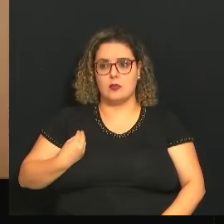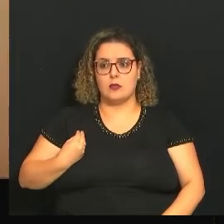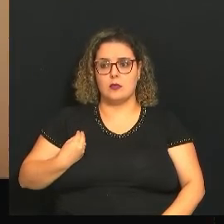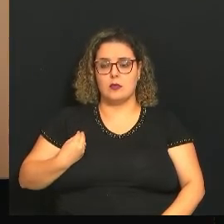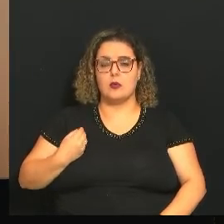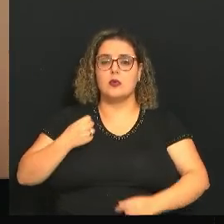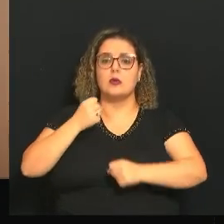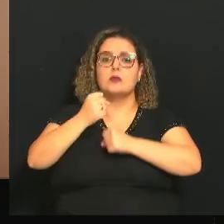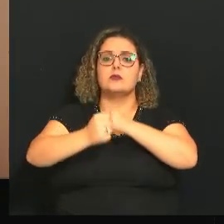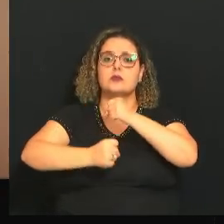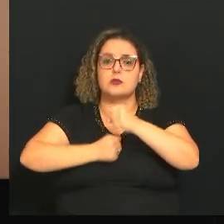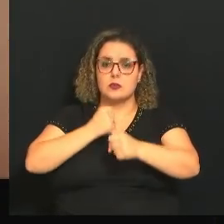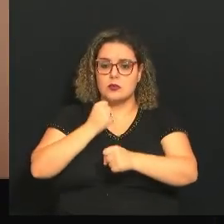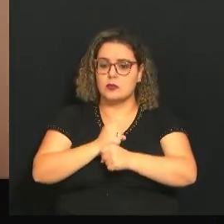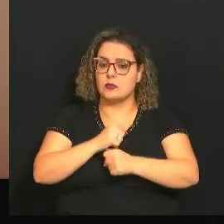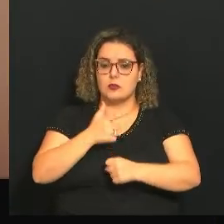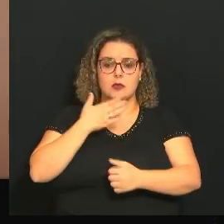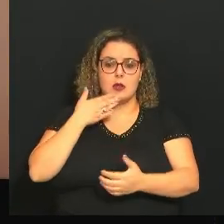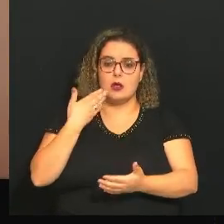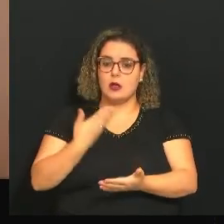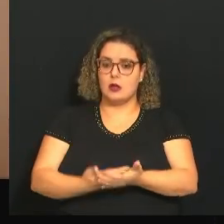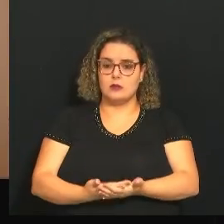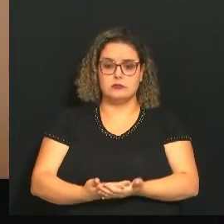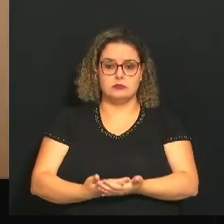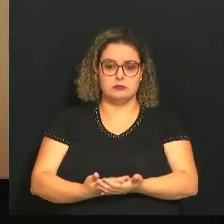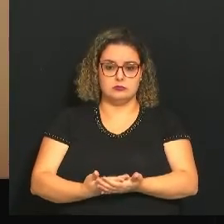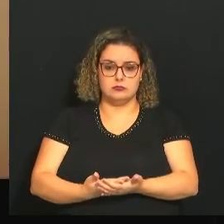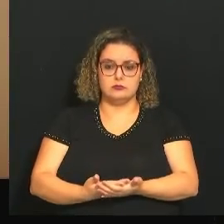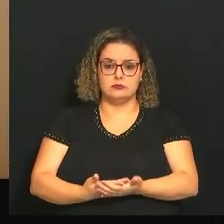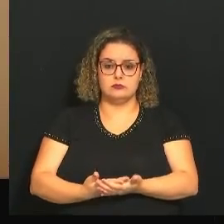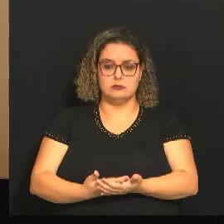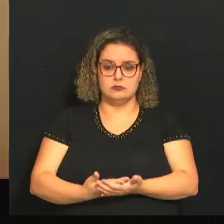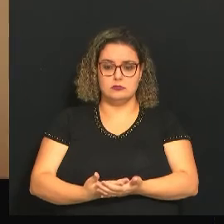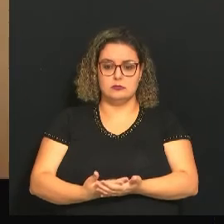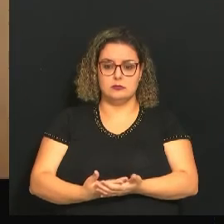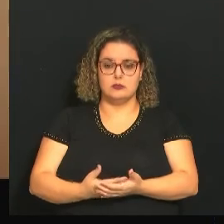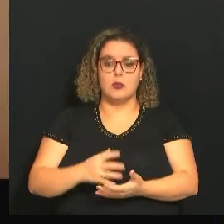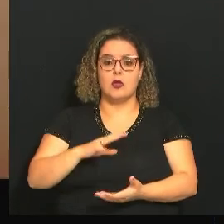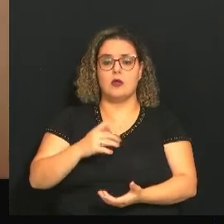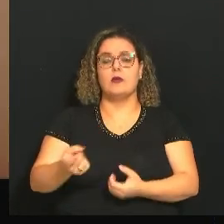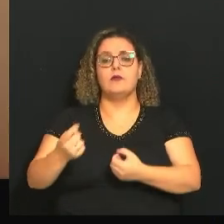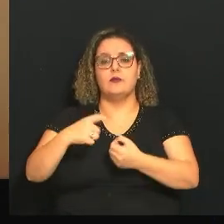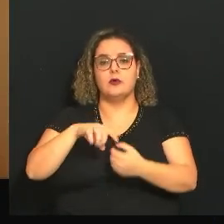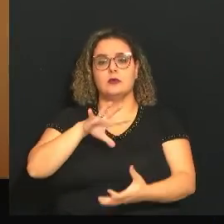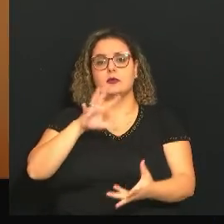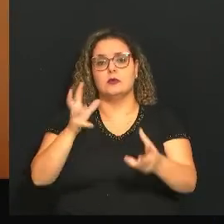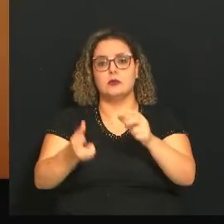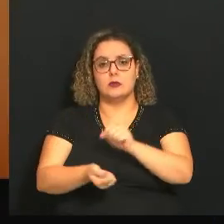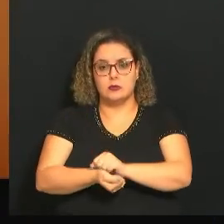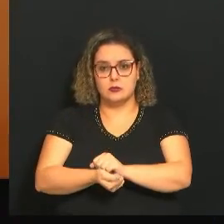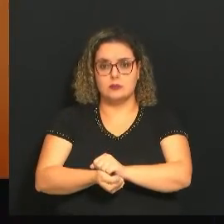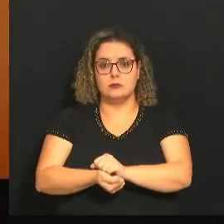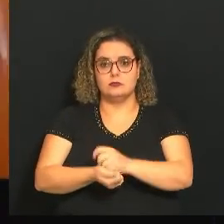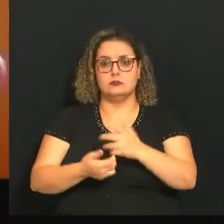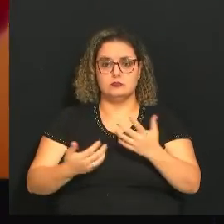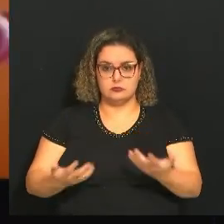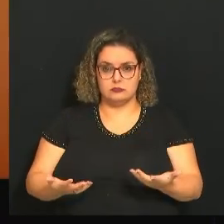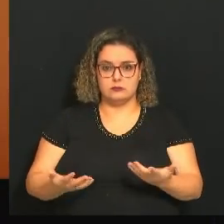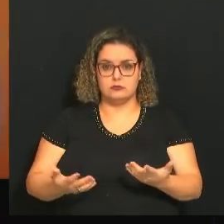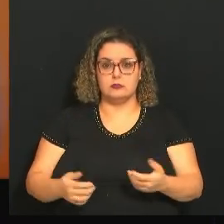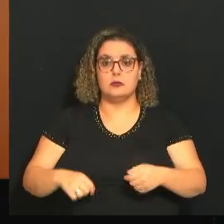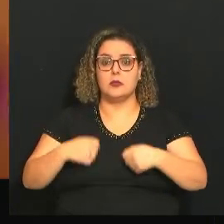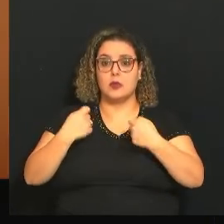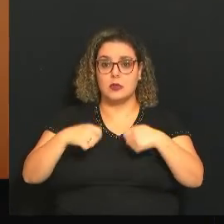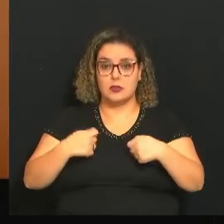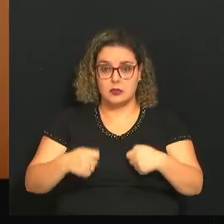vem, não tenha surpresa novamente de voltar essa reforma de novo, que vai atingir o servidor público de Campinas, porque ela vem